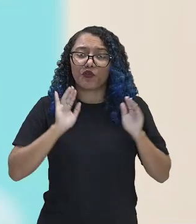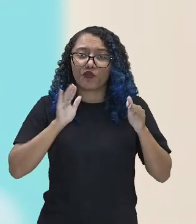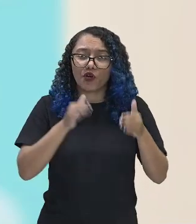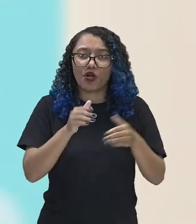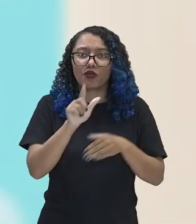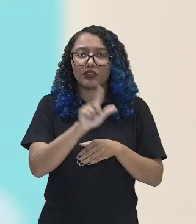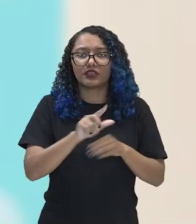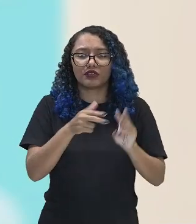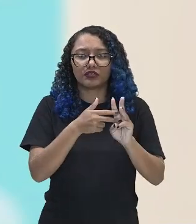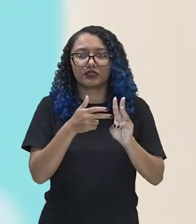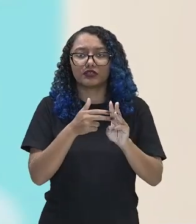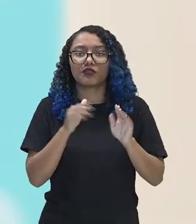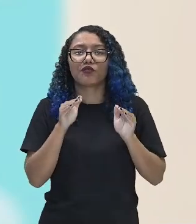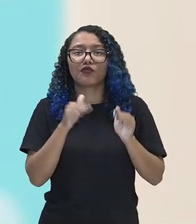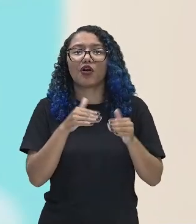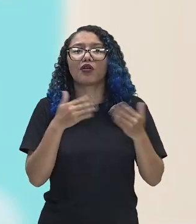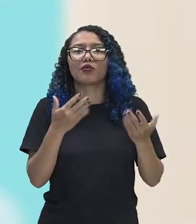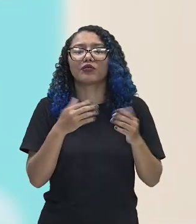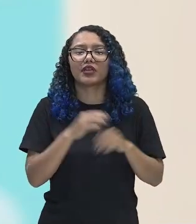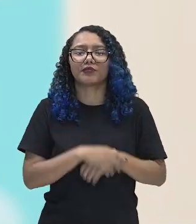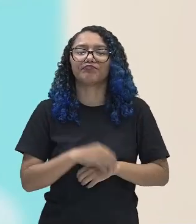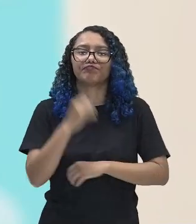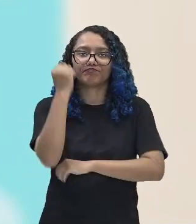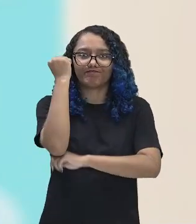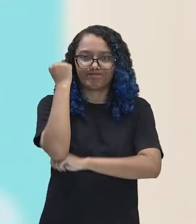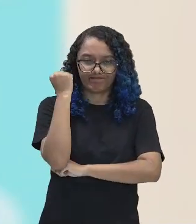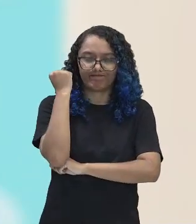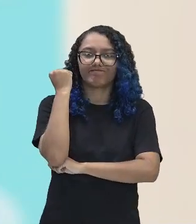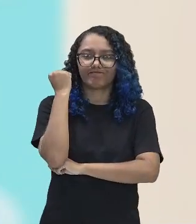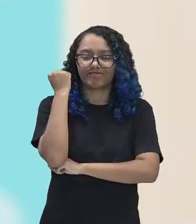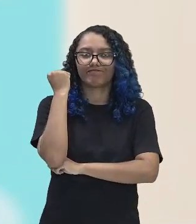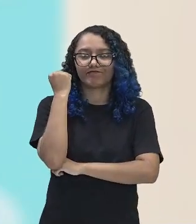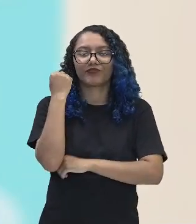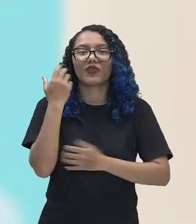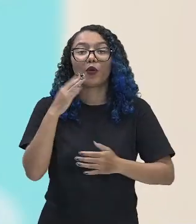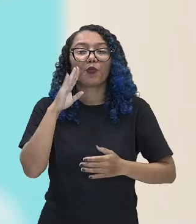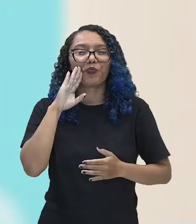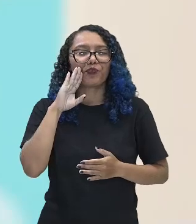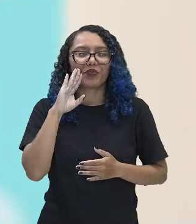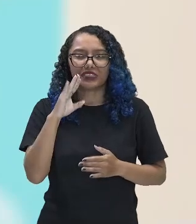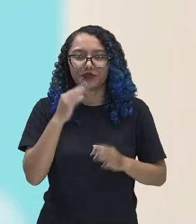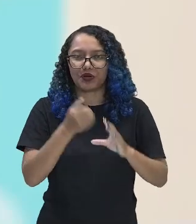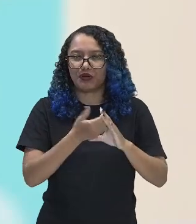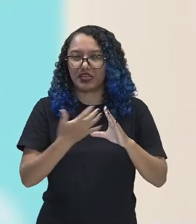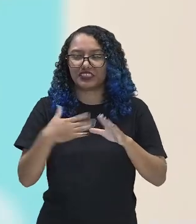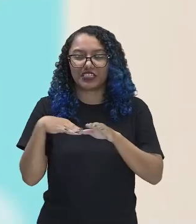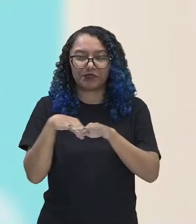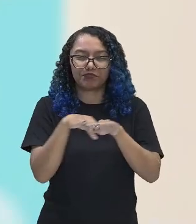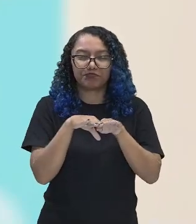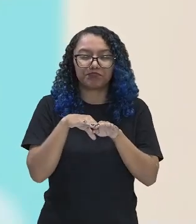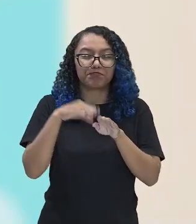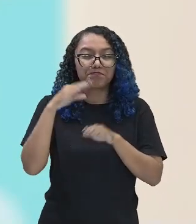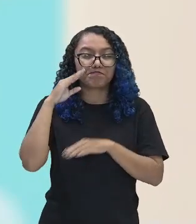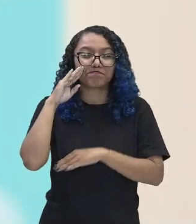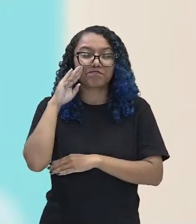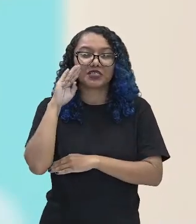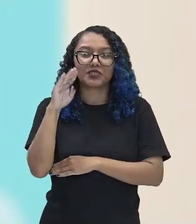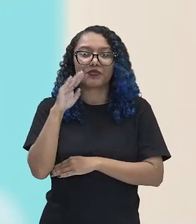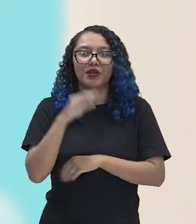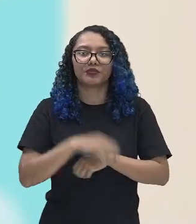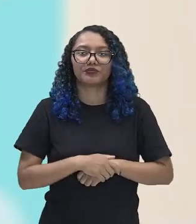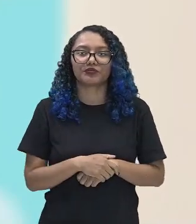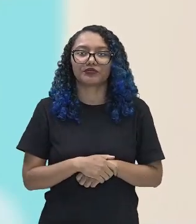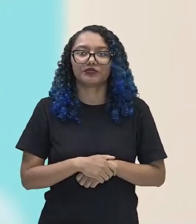como forma de resistência. Esse é o ponto principal, beleza? Não só de resistência, vai servir para